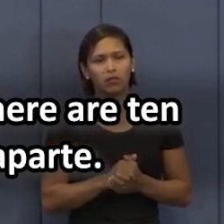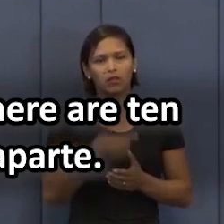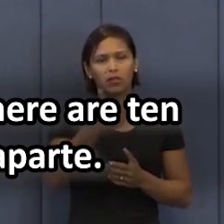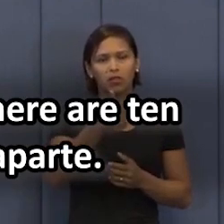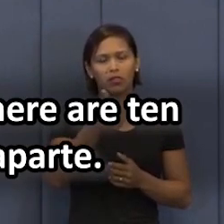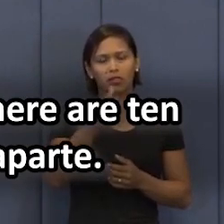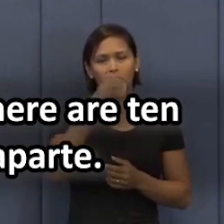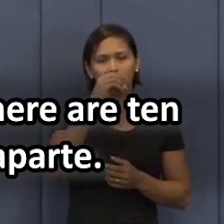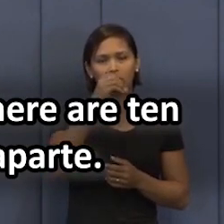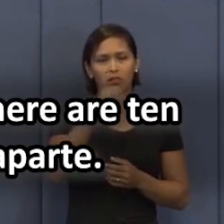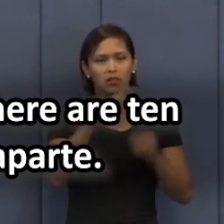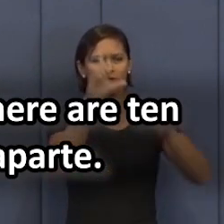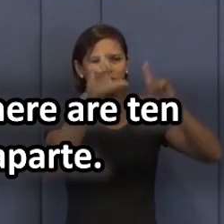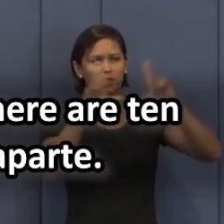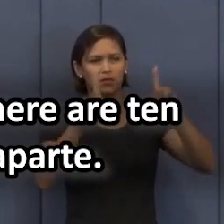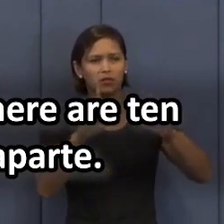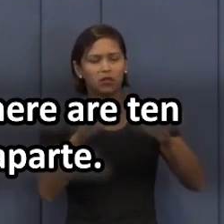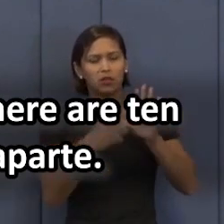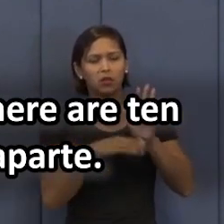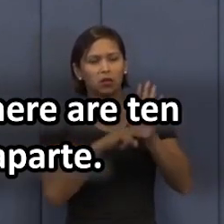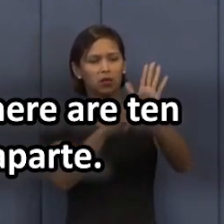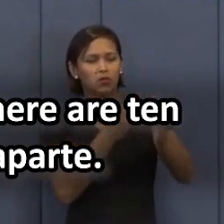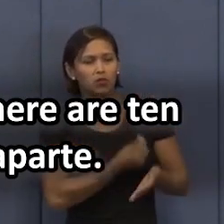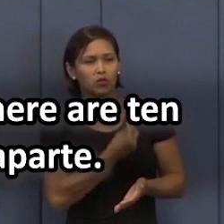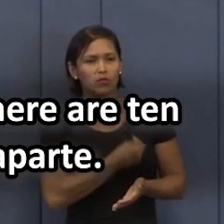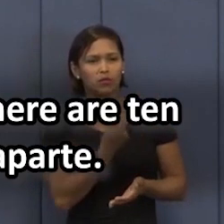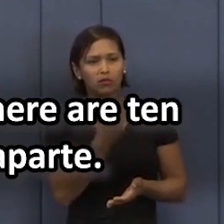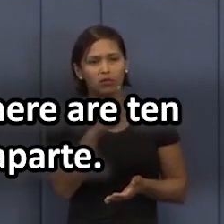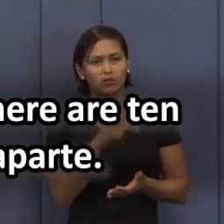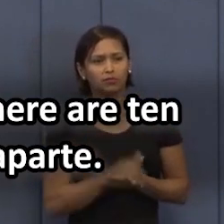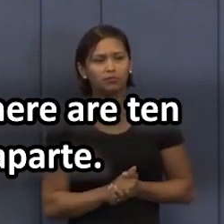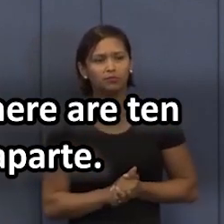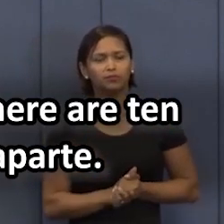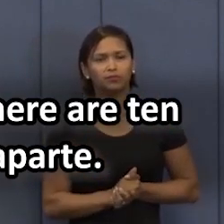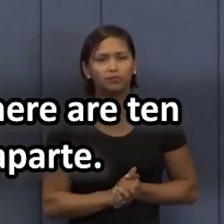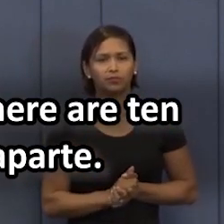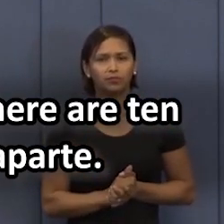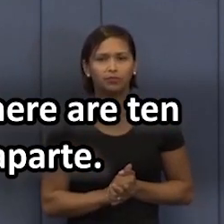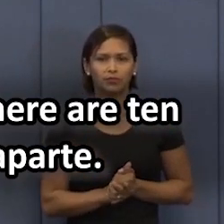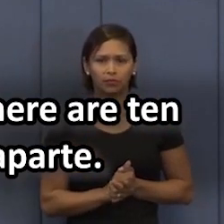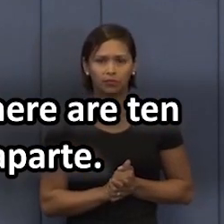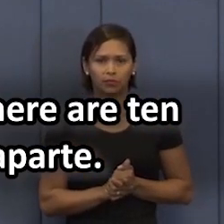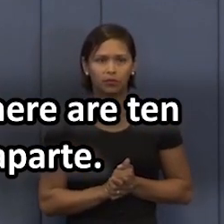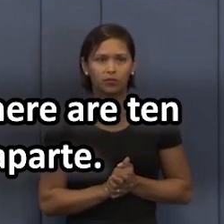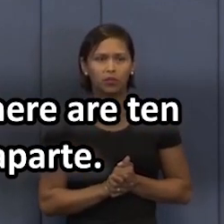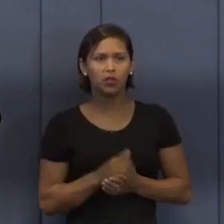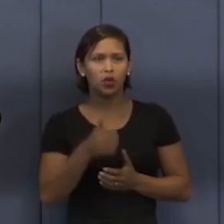Bonaparte há 10 painéis que representam a vida de Napoleão Bonaparte.